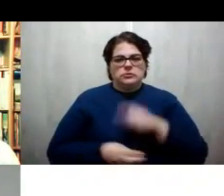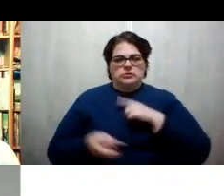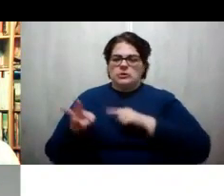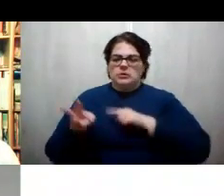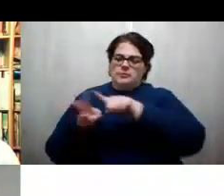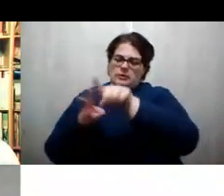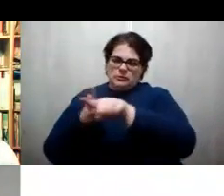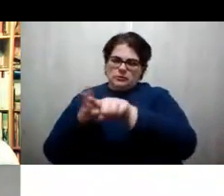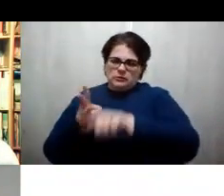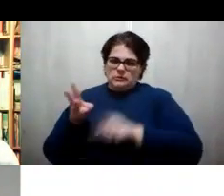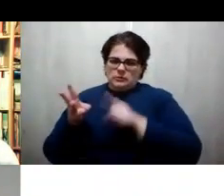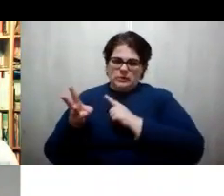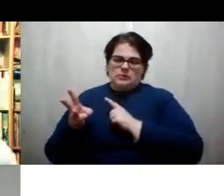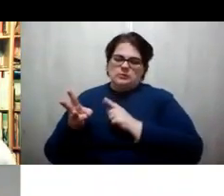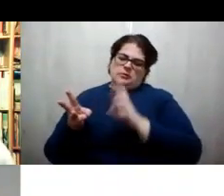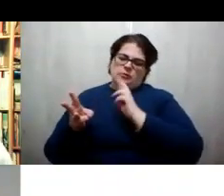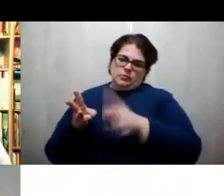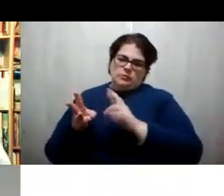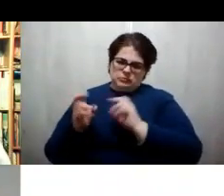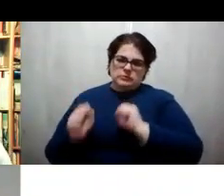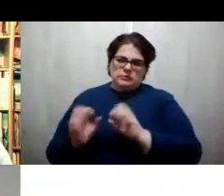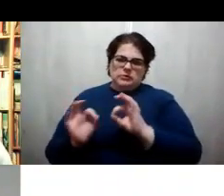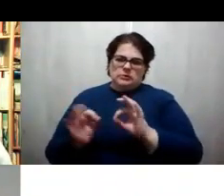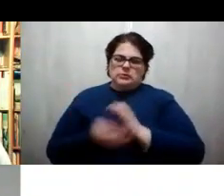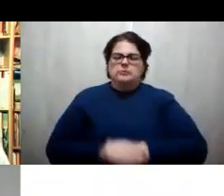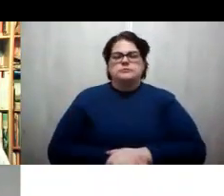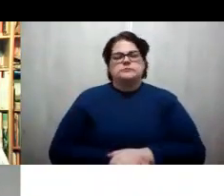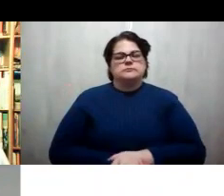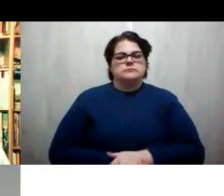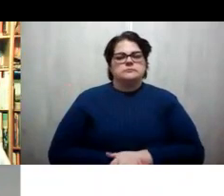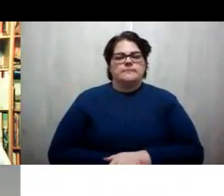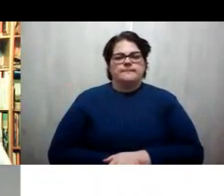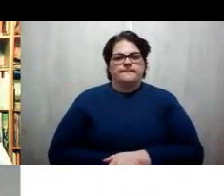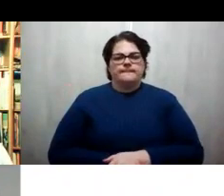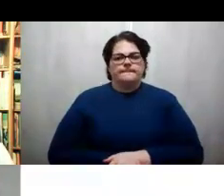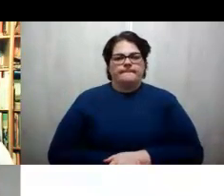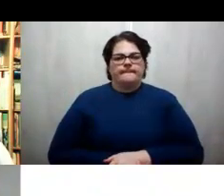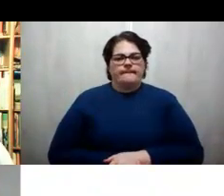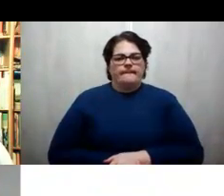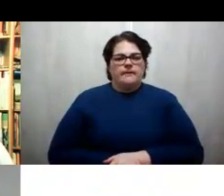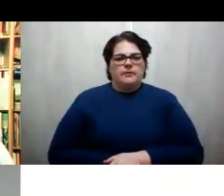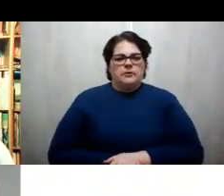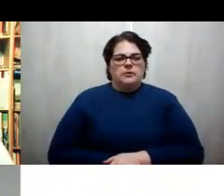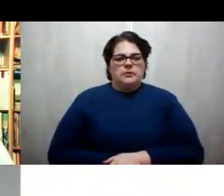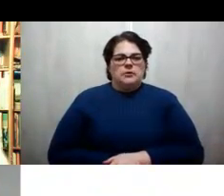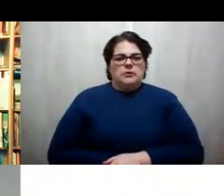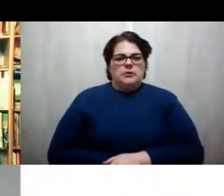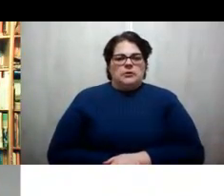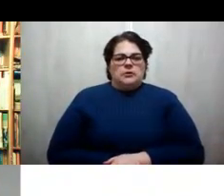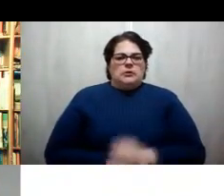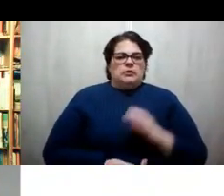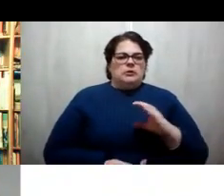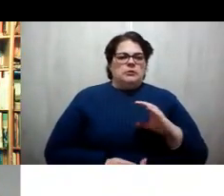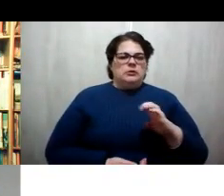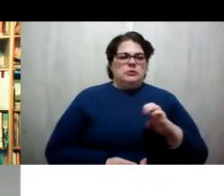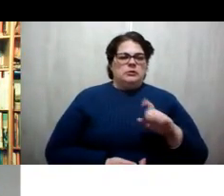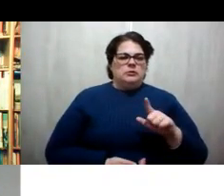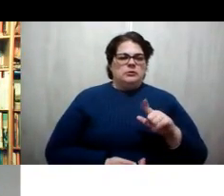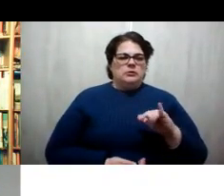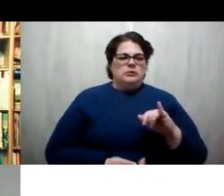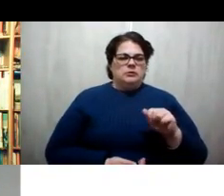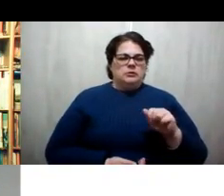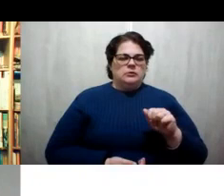tu respondes, pode ser? Sim, pode ser, pode ser. Então, a Célia comenta aqui. Eu